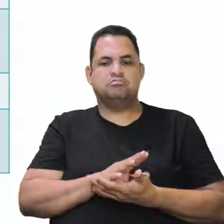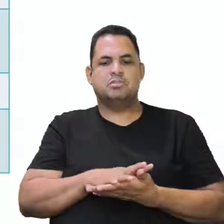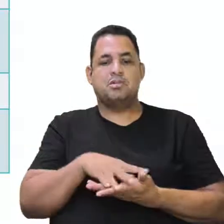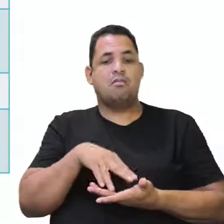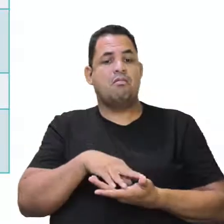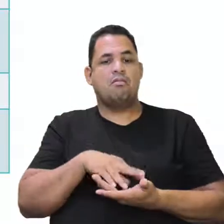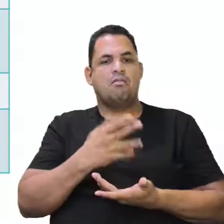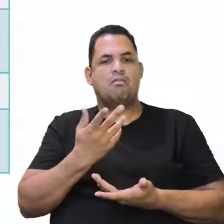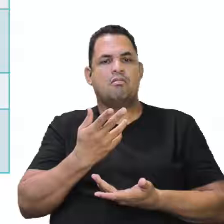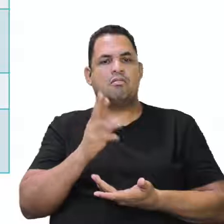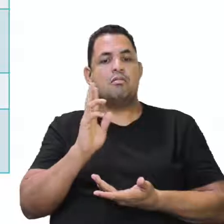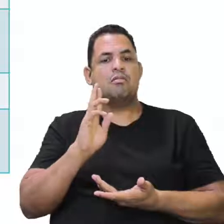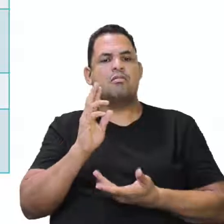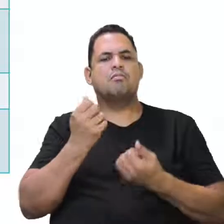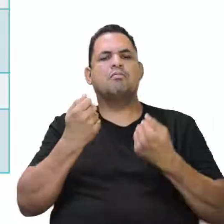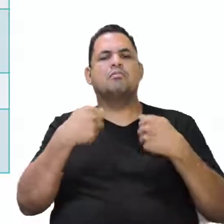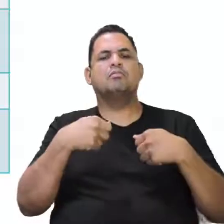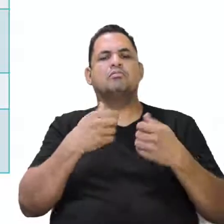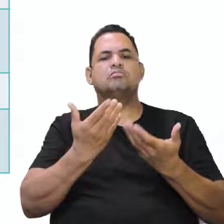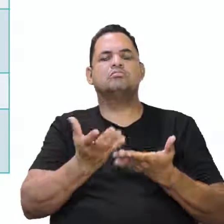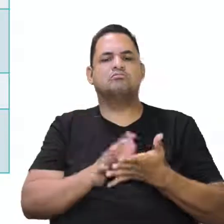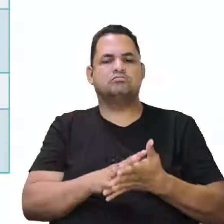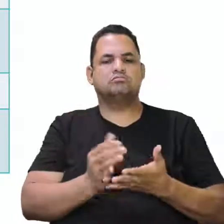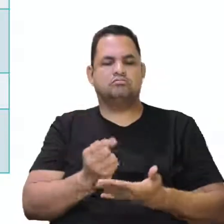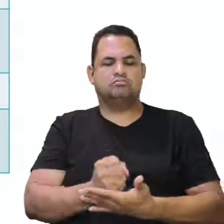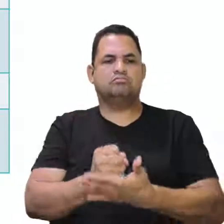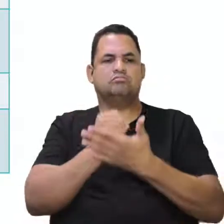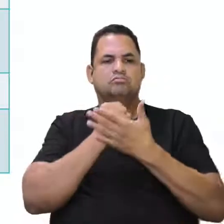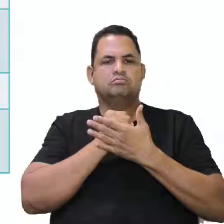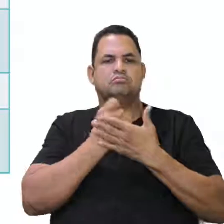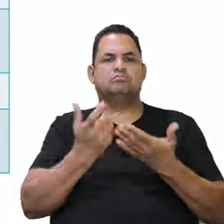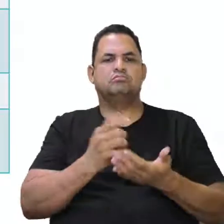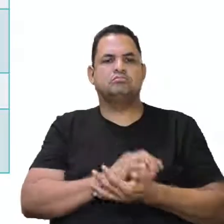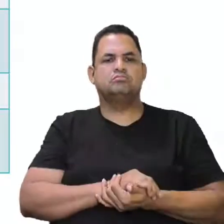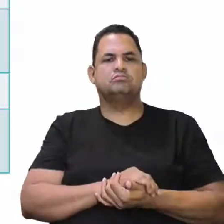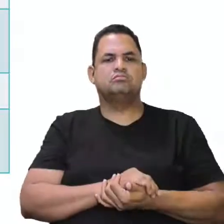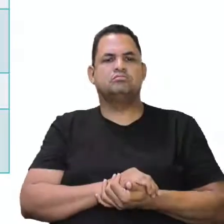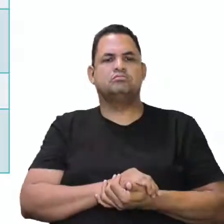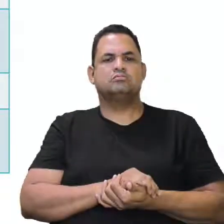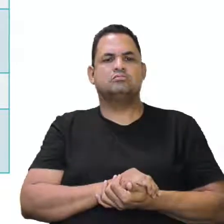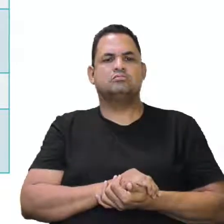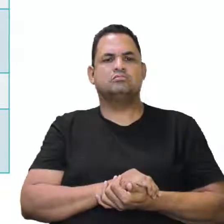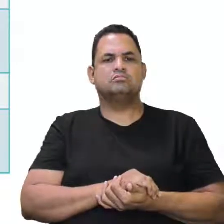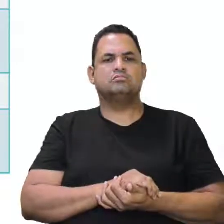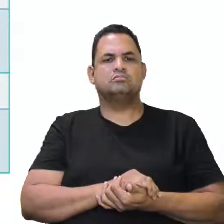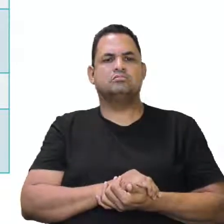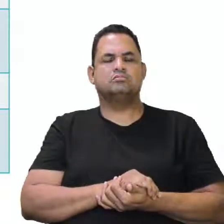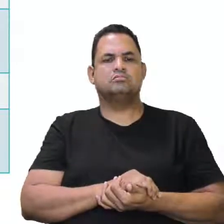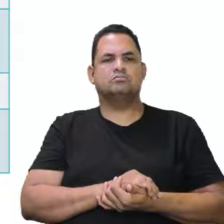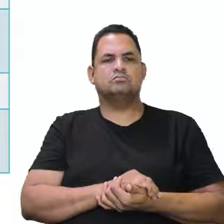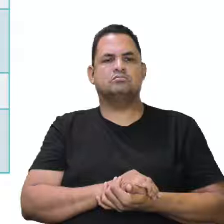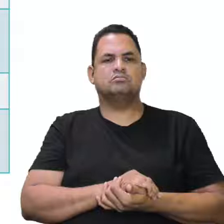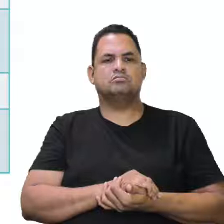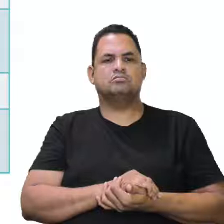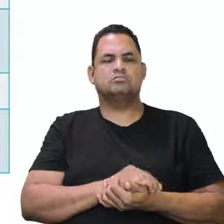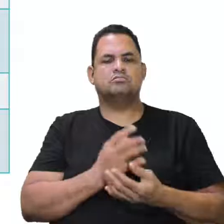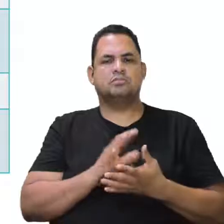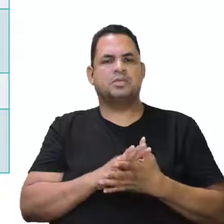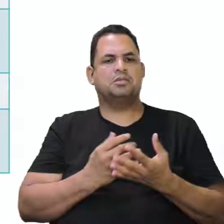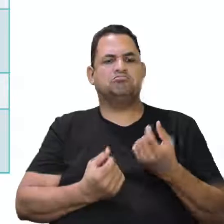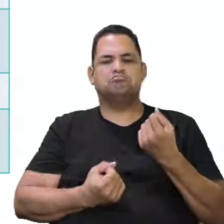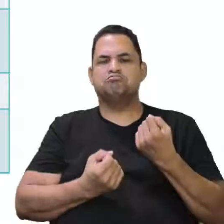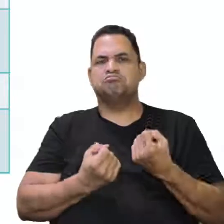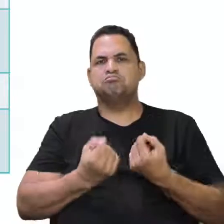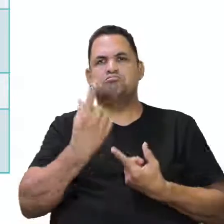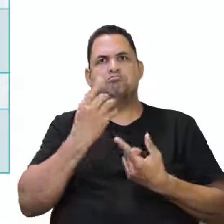someone help me? Alguém pode me ajudar? Anyone, como ninguém. There isn't anyone to help me. Não